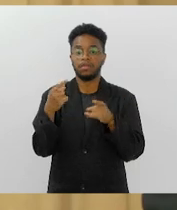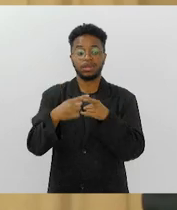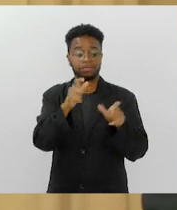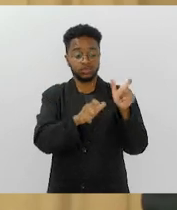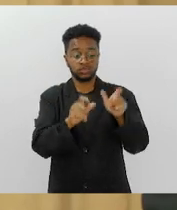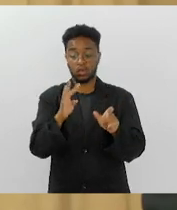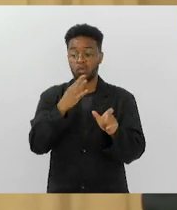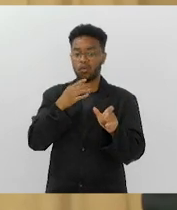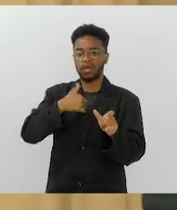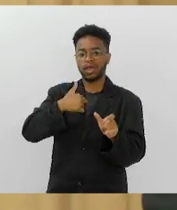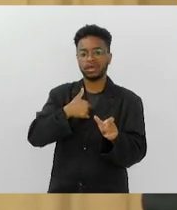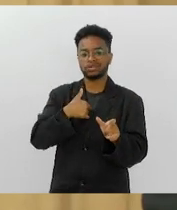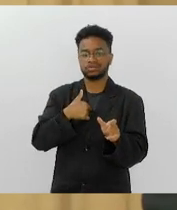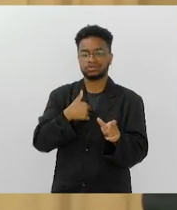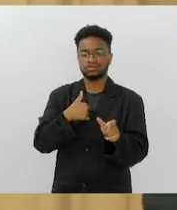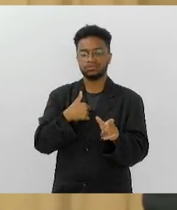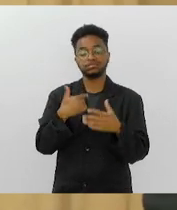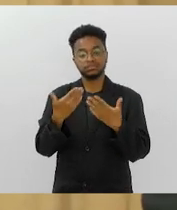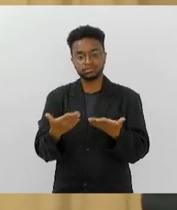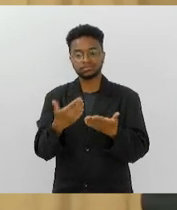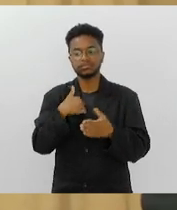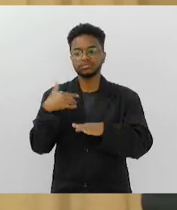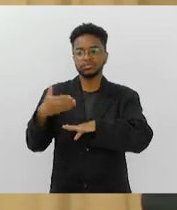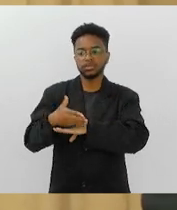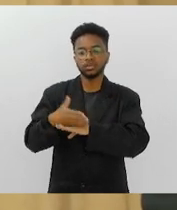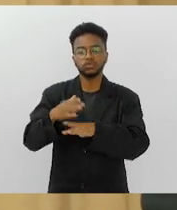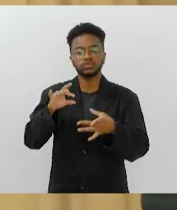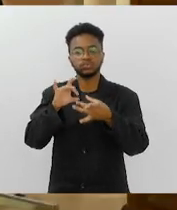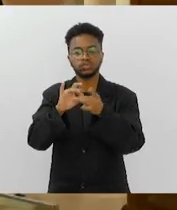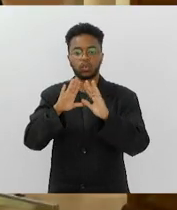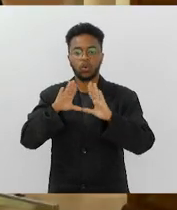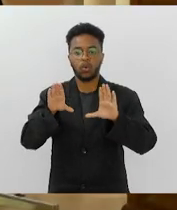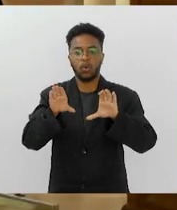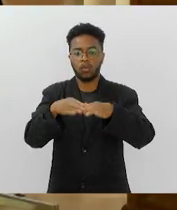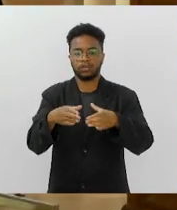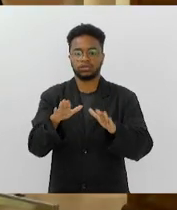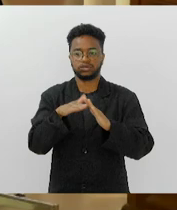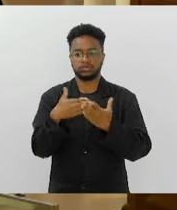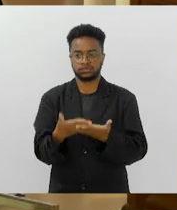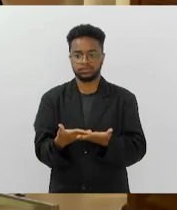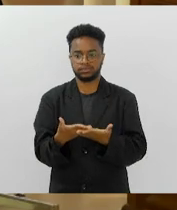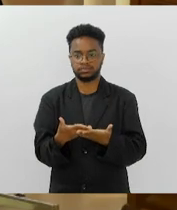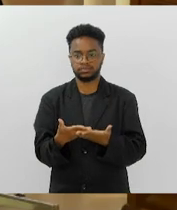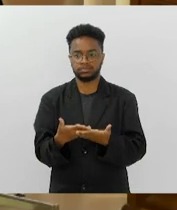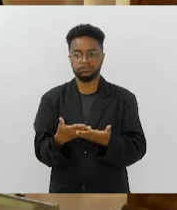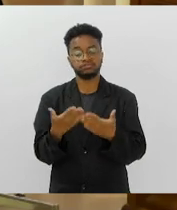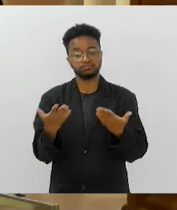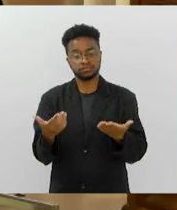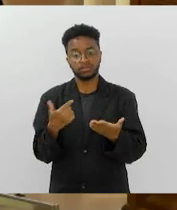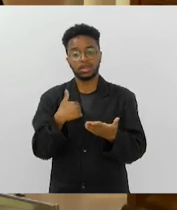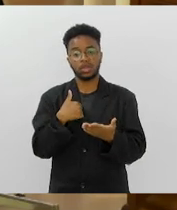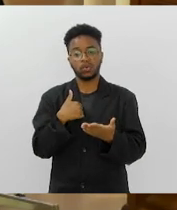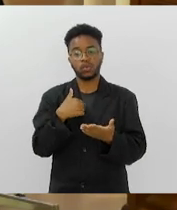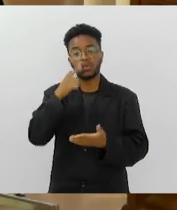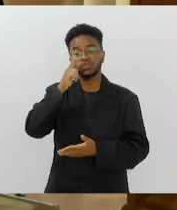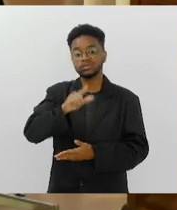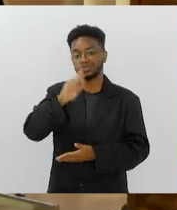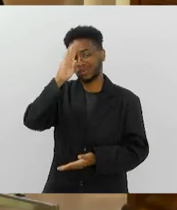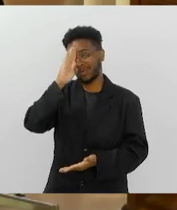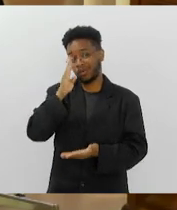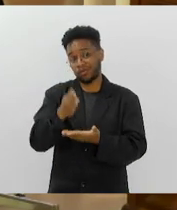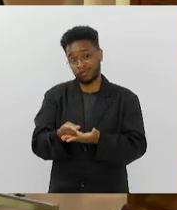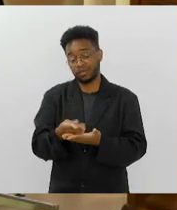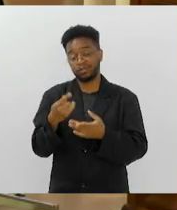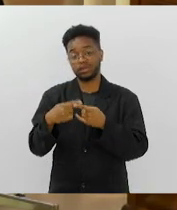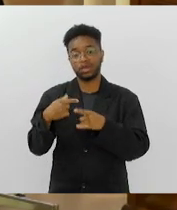eu sou mais um que faz parte da comunidade escolar. E eu ganho confiança. Porque eu